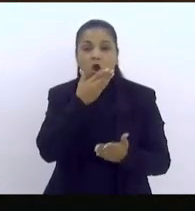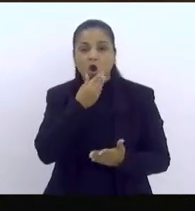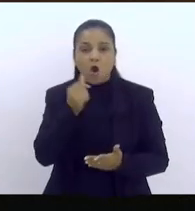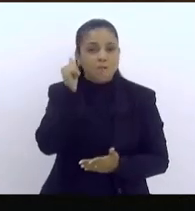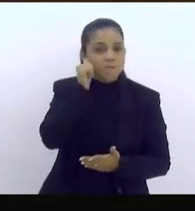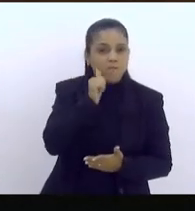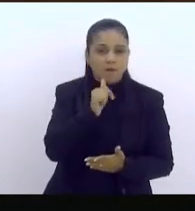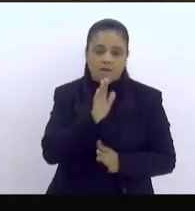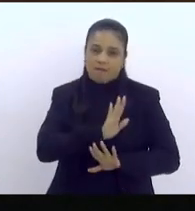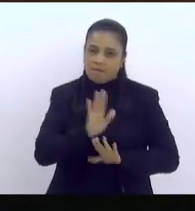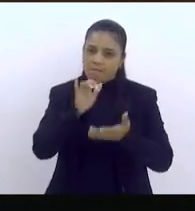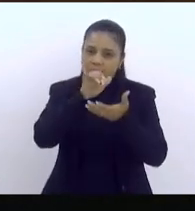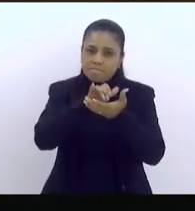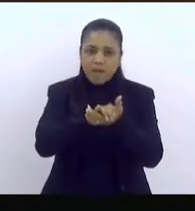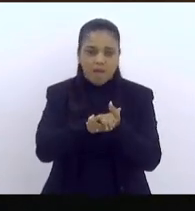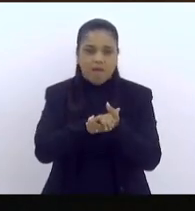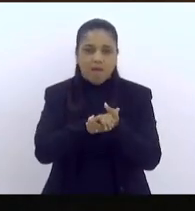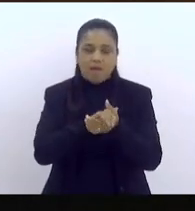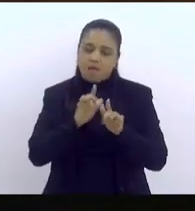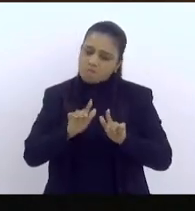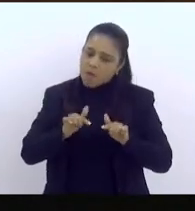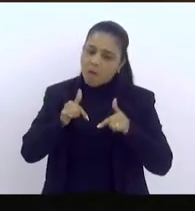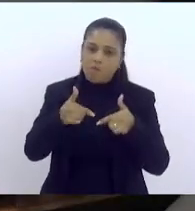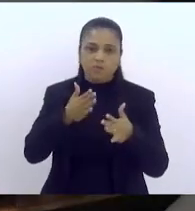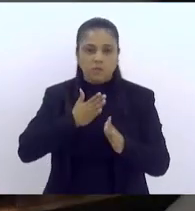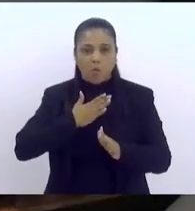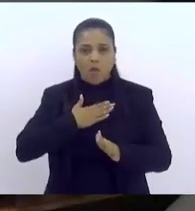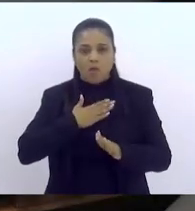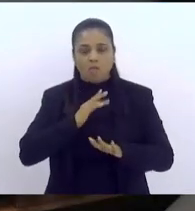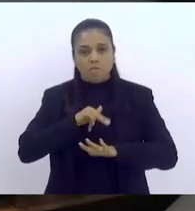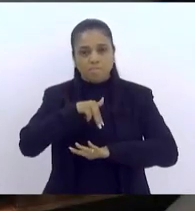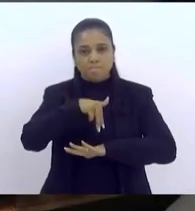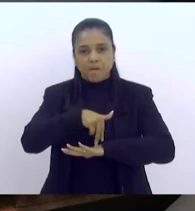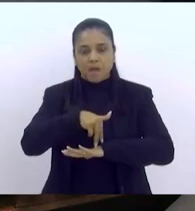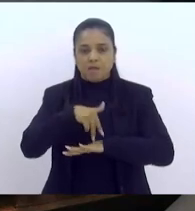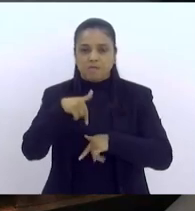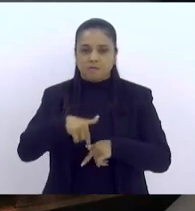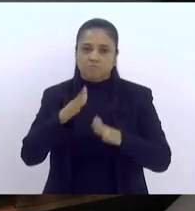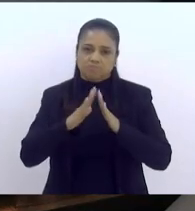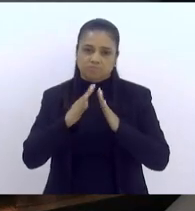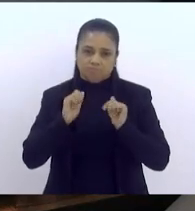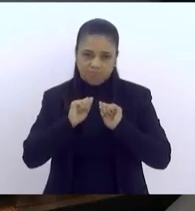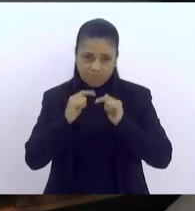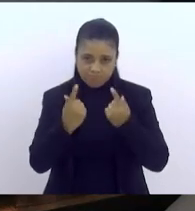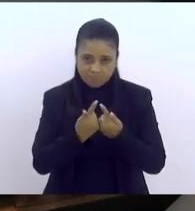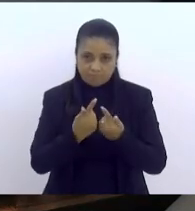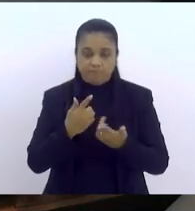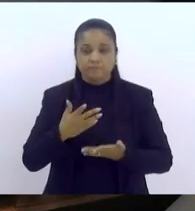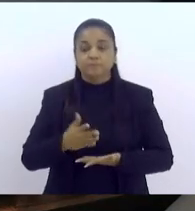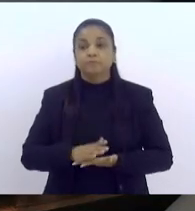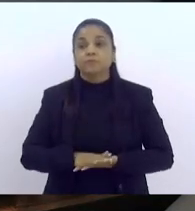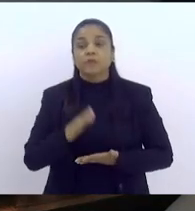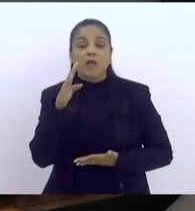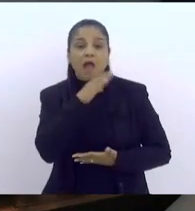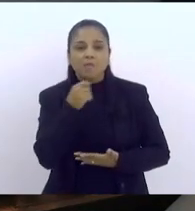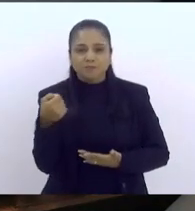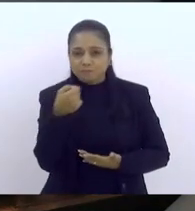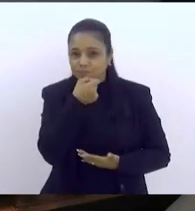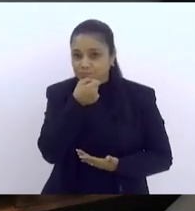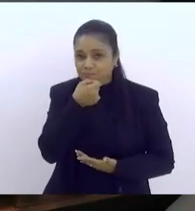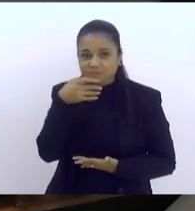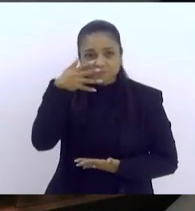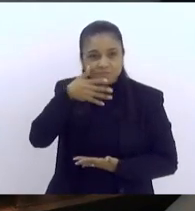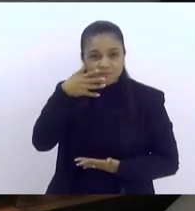será sempre meu posicionamento aqui nessa casa. Obrigado, senhor presidente. Pela ordem, senhor presidente. Obrigado, deputado Júnior. É rapidinho.